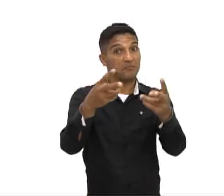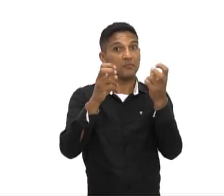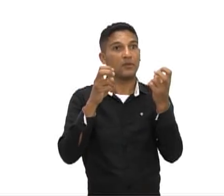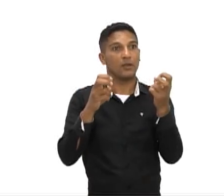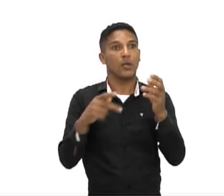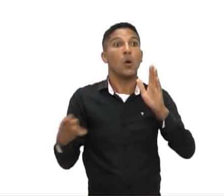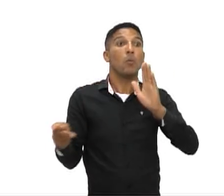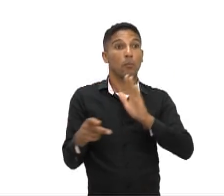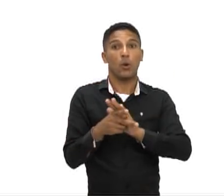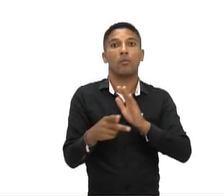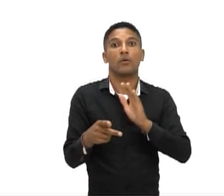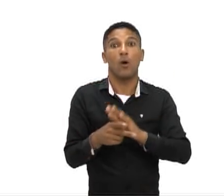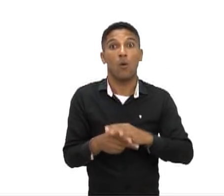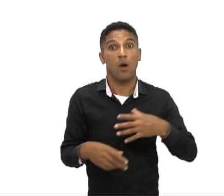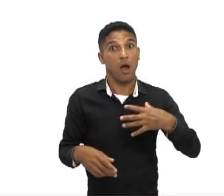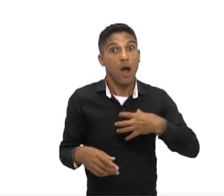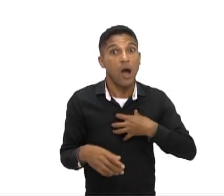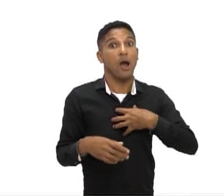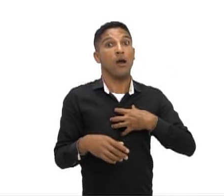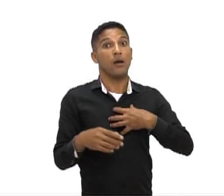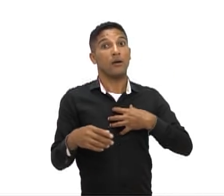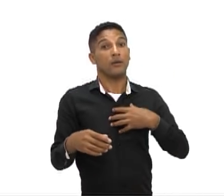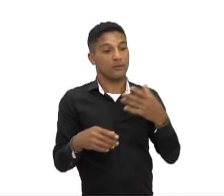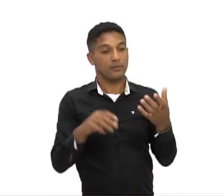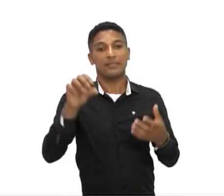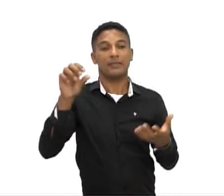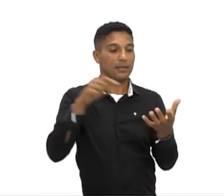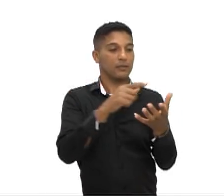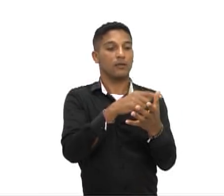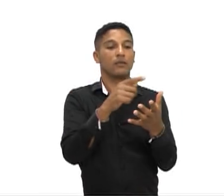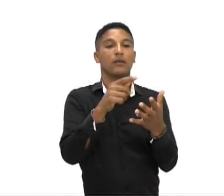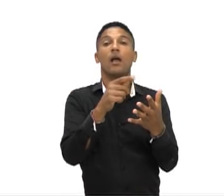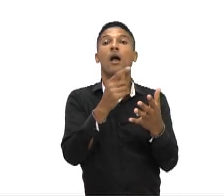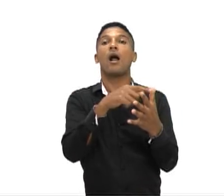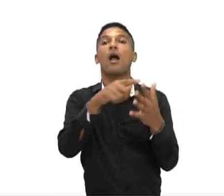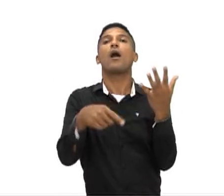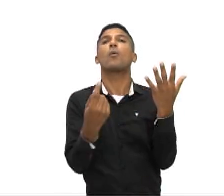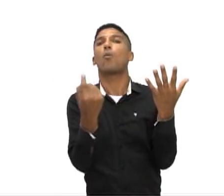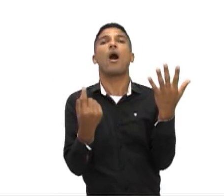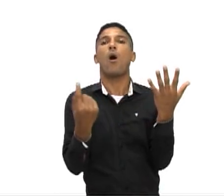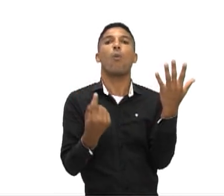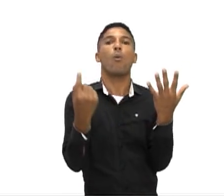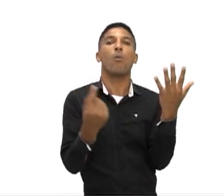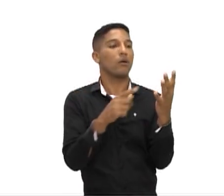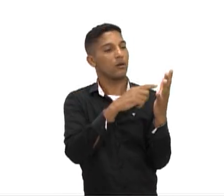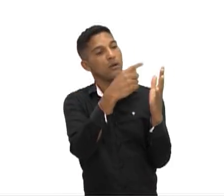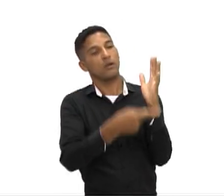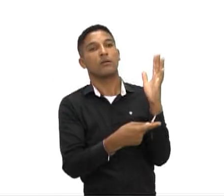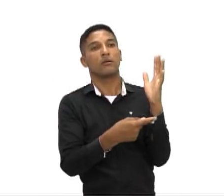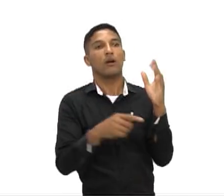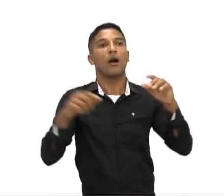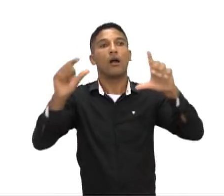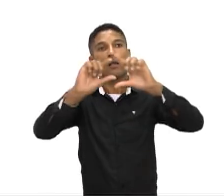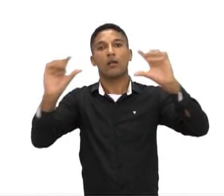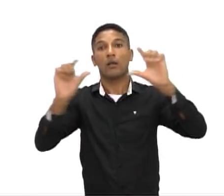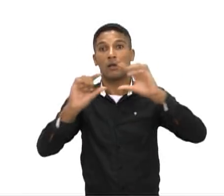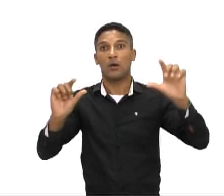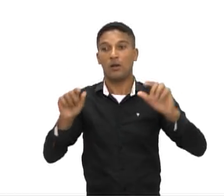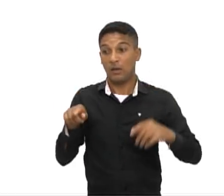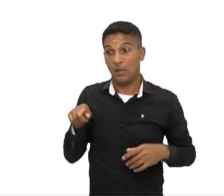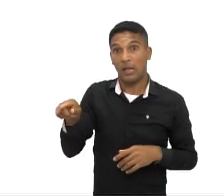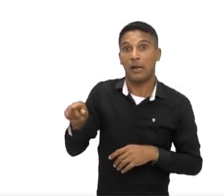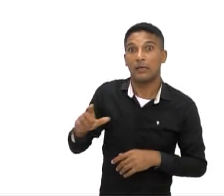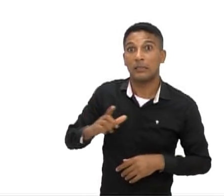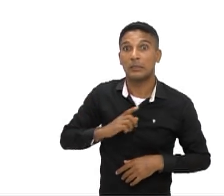efeito sinestésico predominante nessa passagem do texto. Em um instante, no lugar do mago, estava um leão